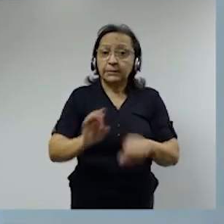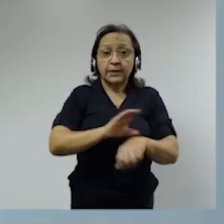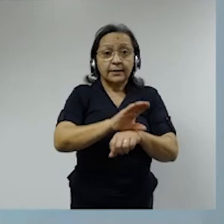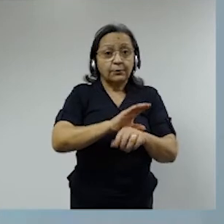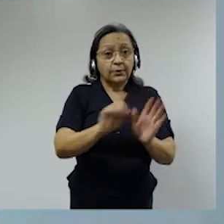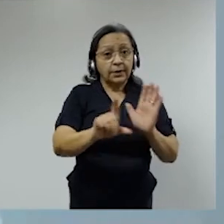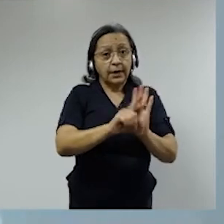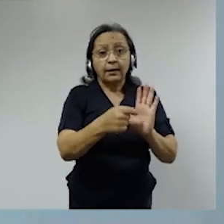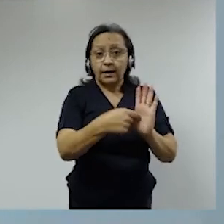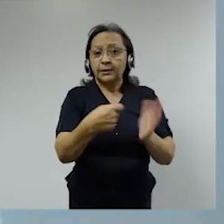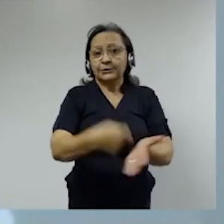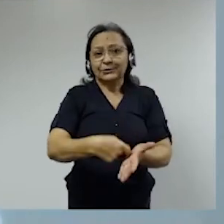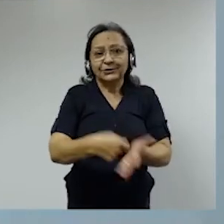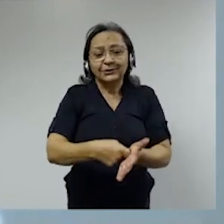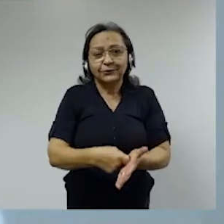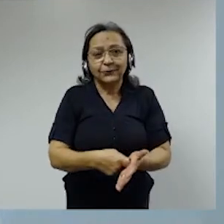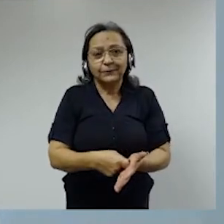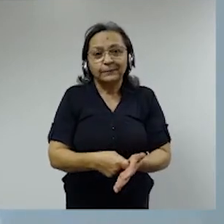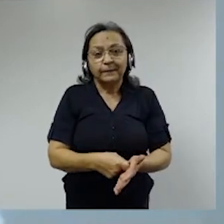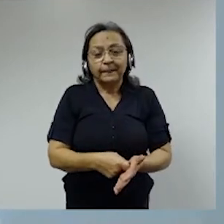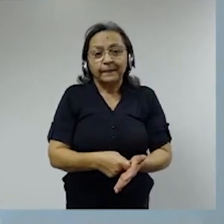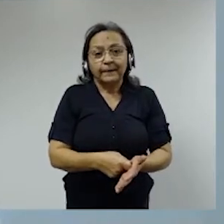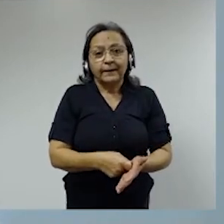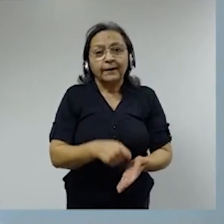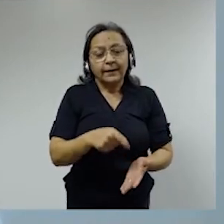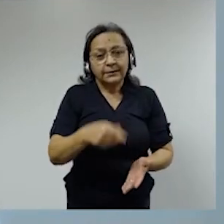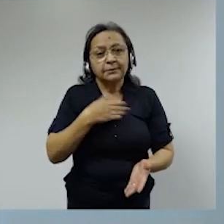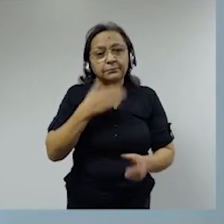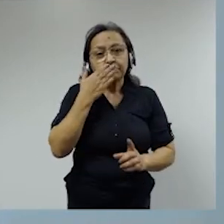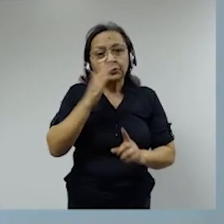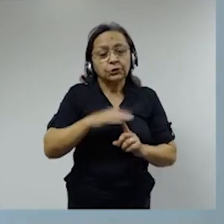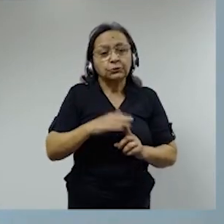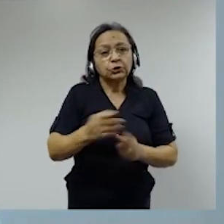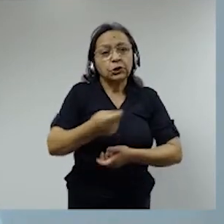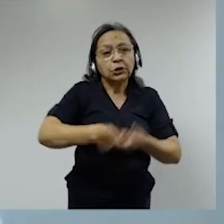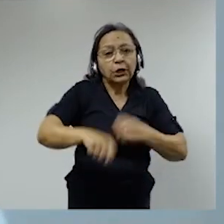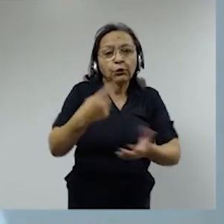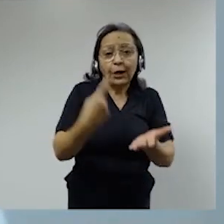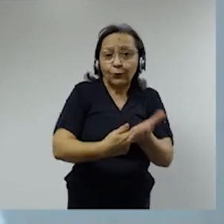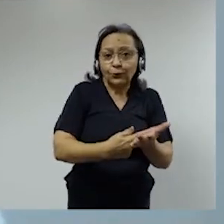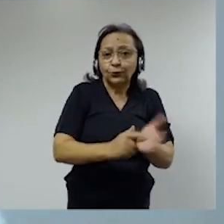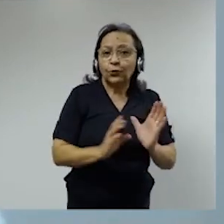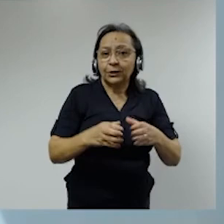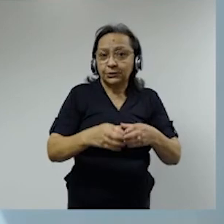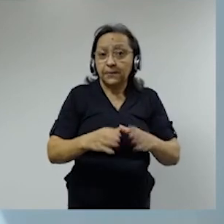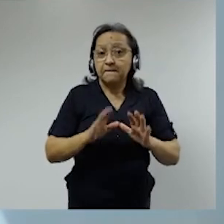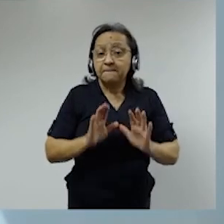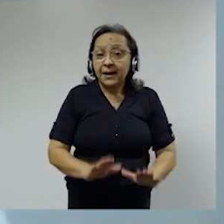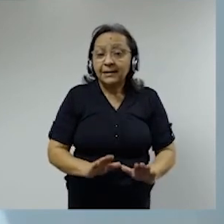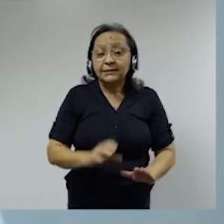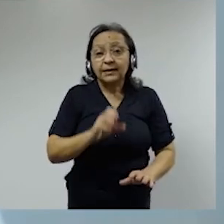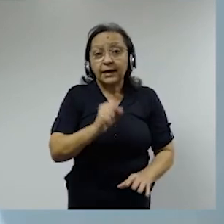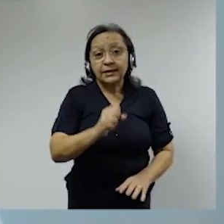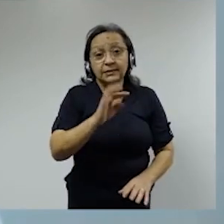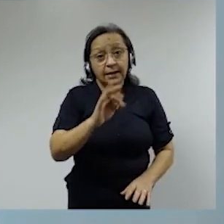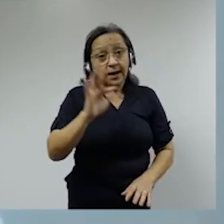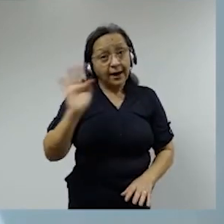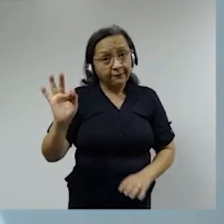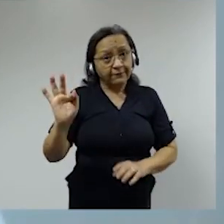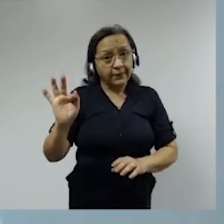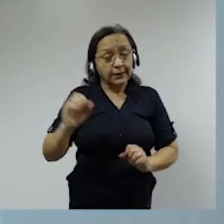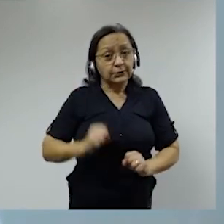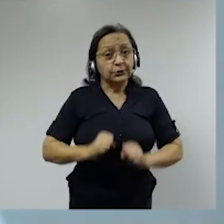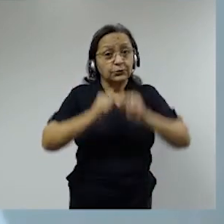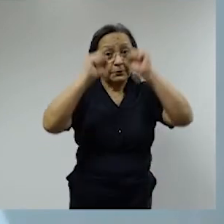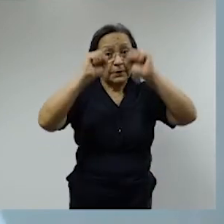é exigível esse tipo de ajuste de negociação coletiva. Todavia, o STF, questionado a